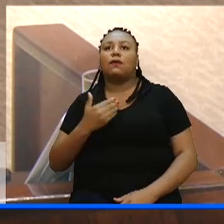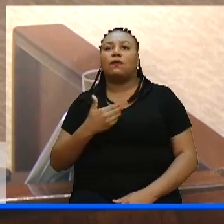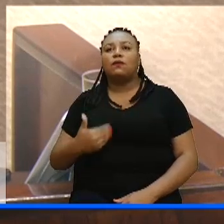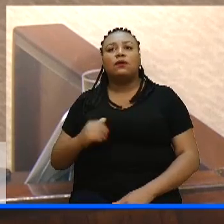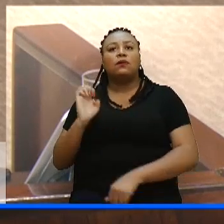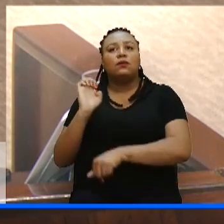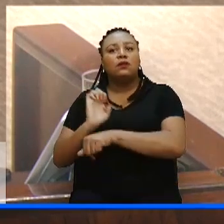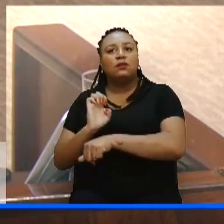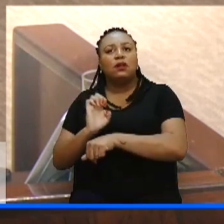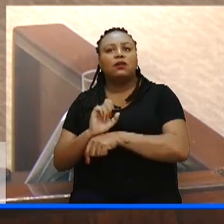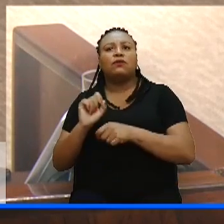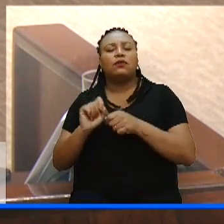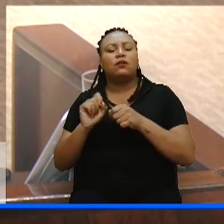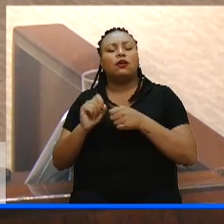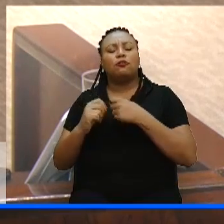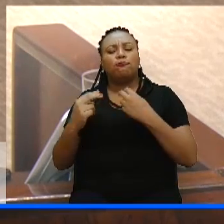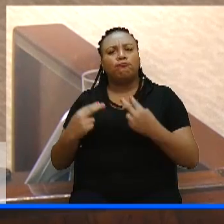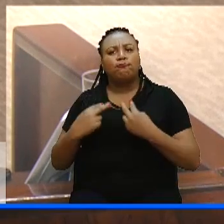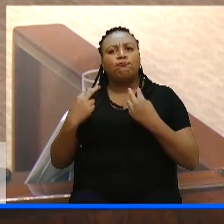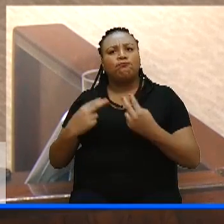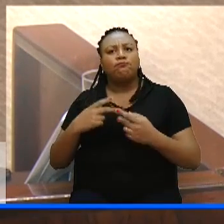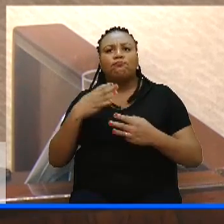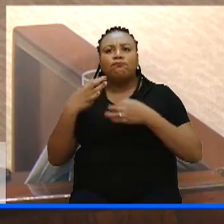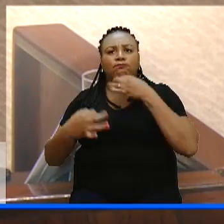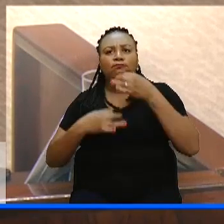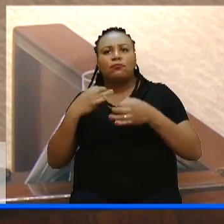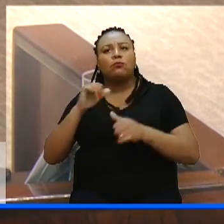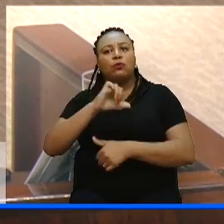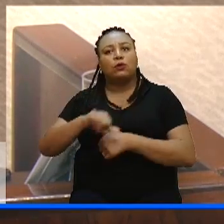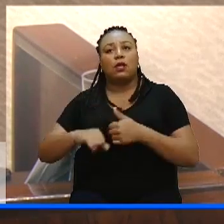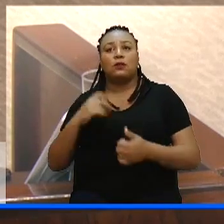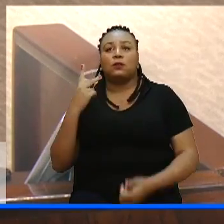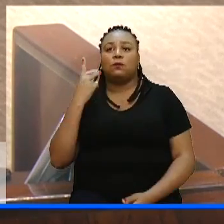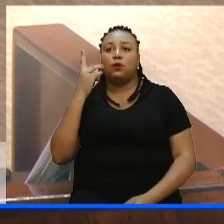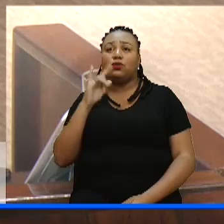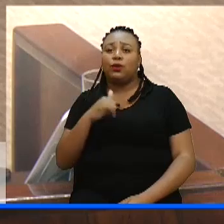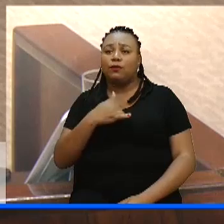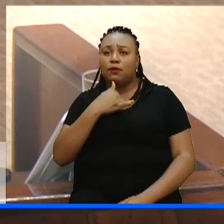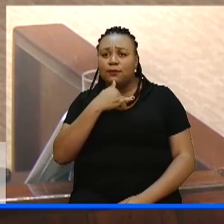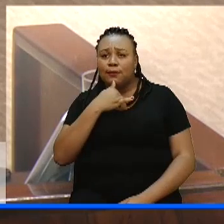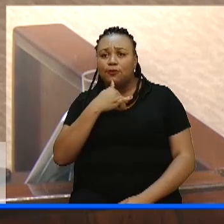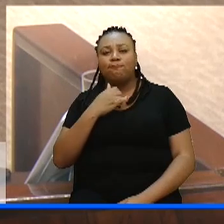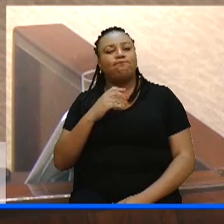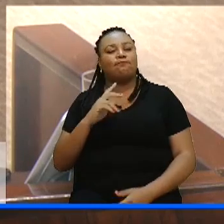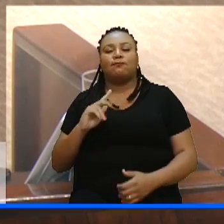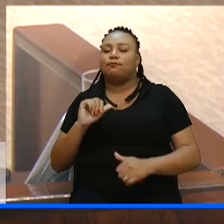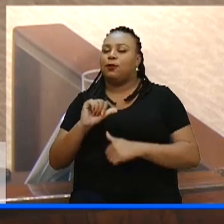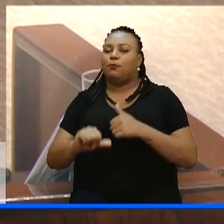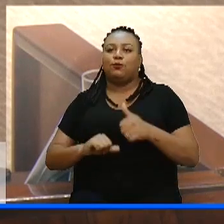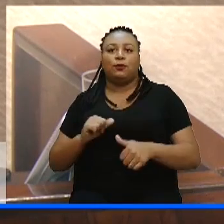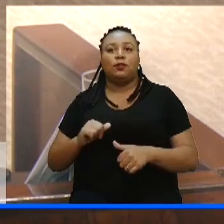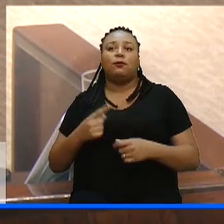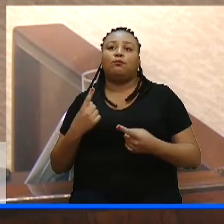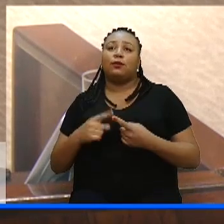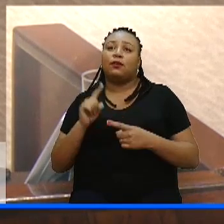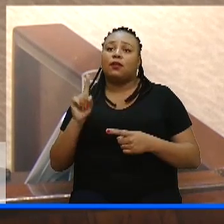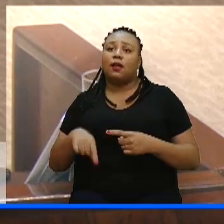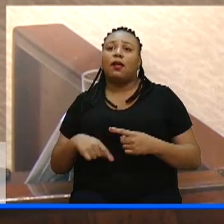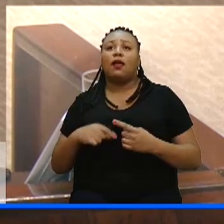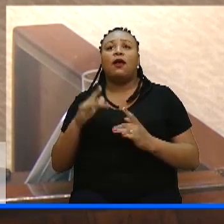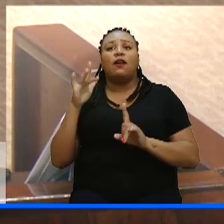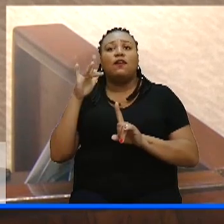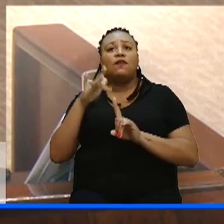fizesse uma autocrítica e mudassem as suas políticas infelizmente eu acredito que não mudaram porque são vítimas